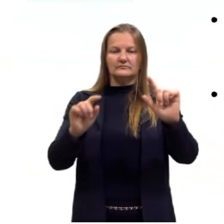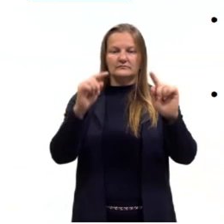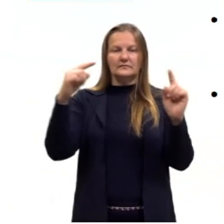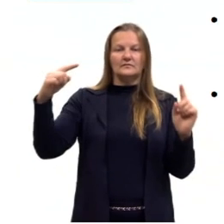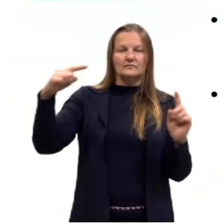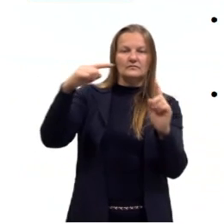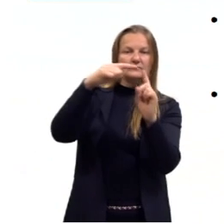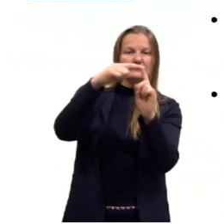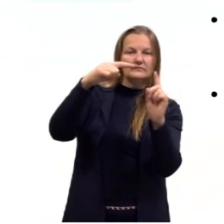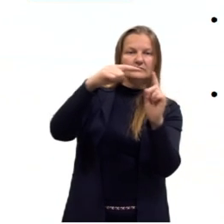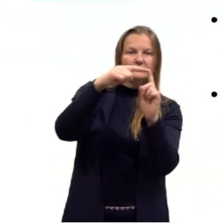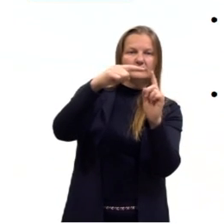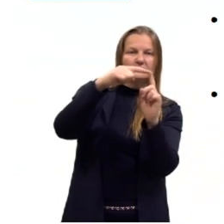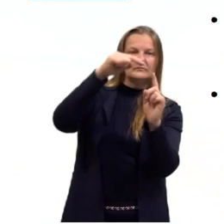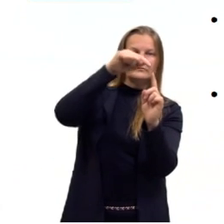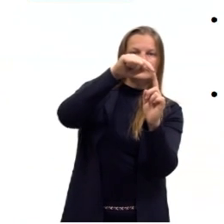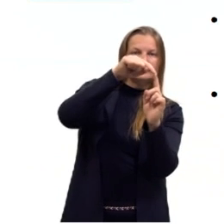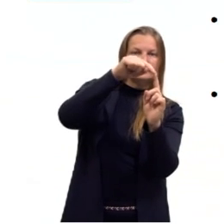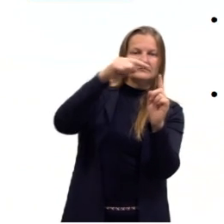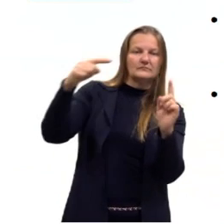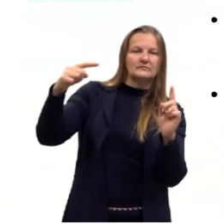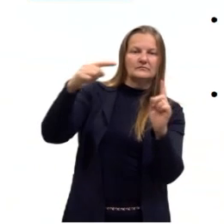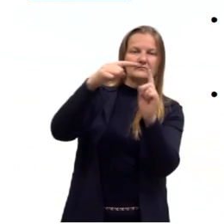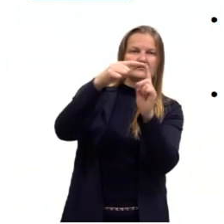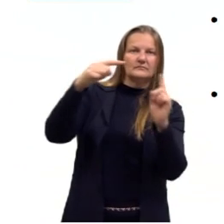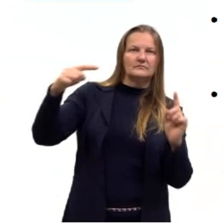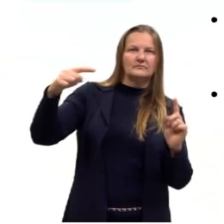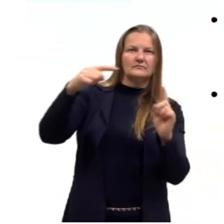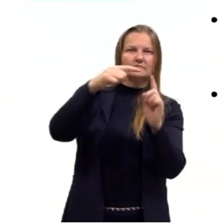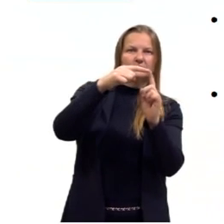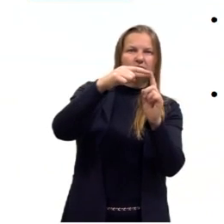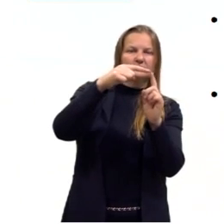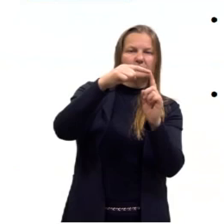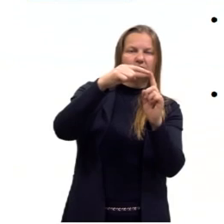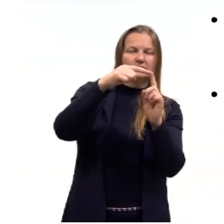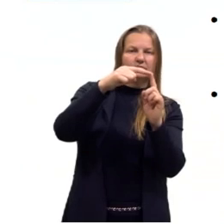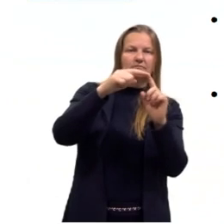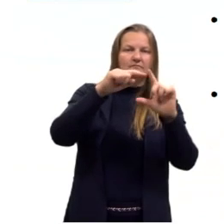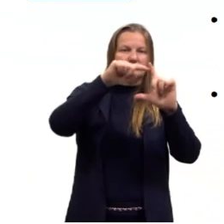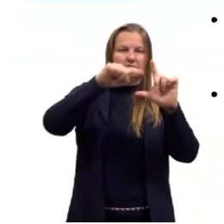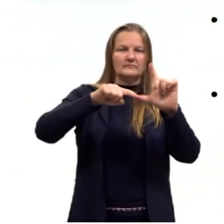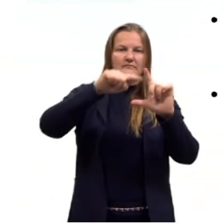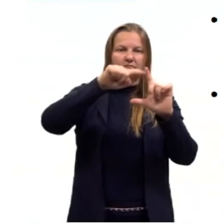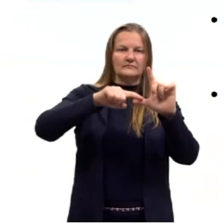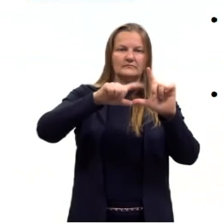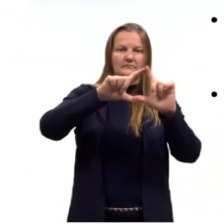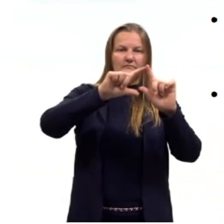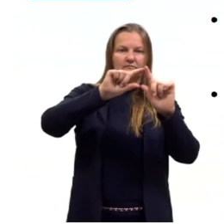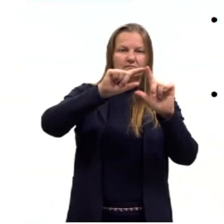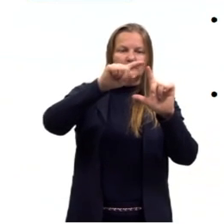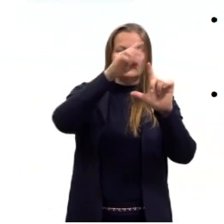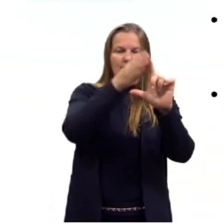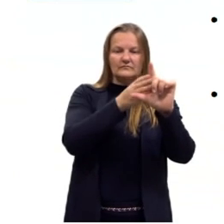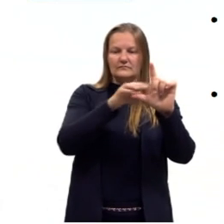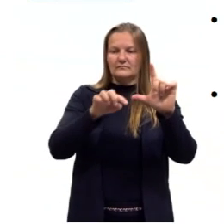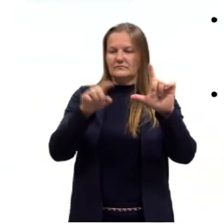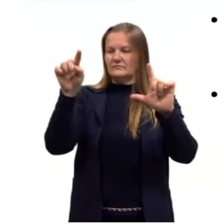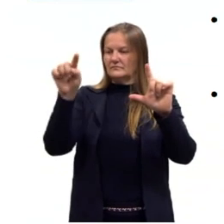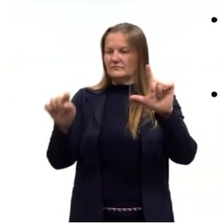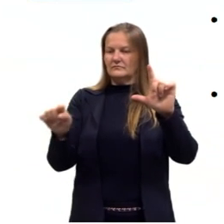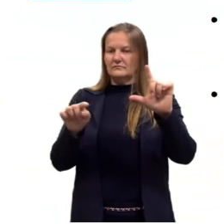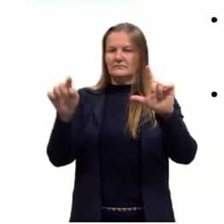vértices são os pontos de encontro dos segmentos de reta os ângulos Então são quatro ângulos